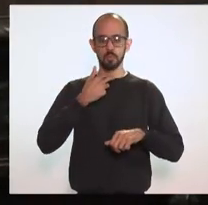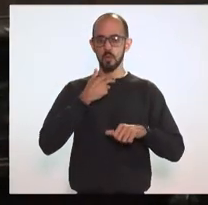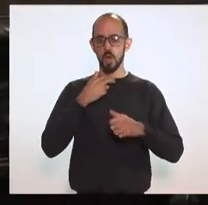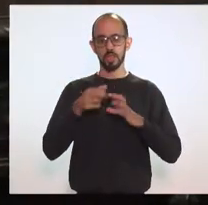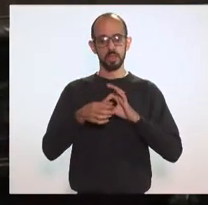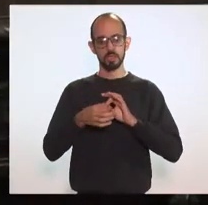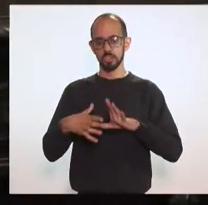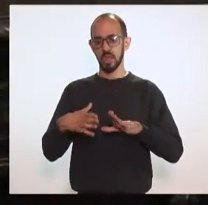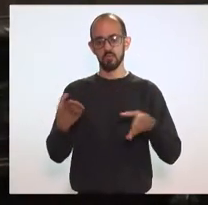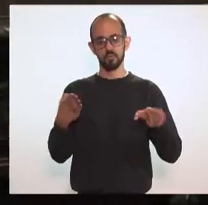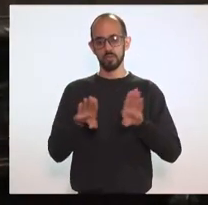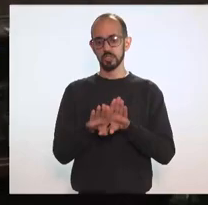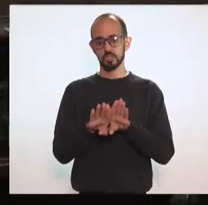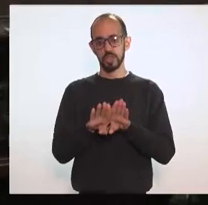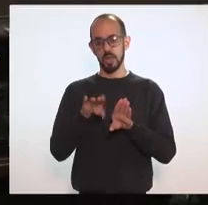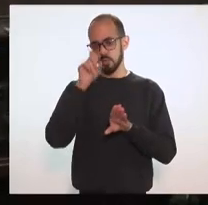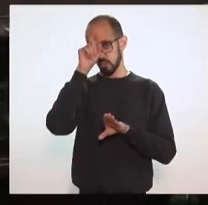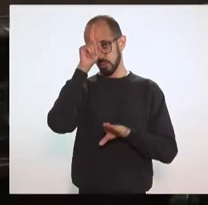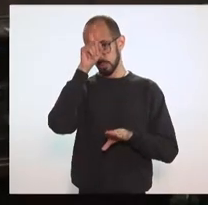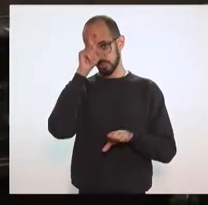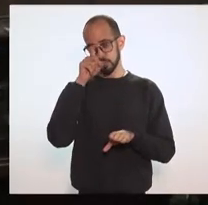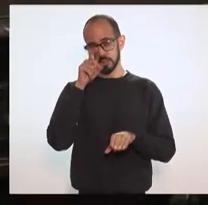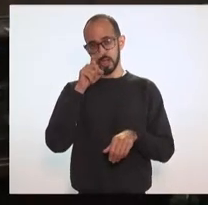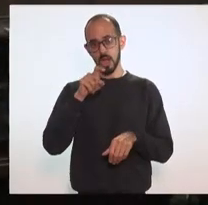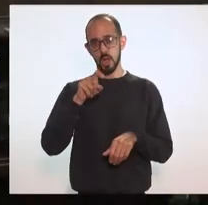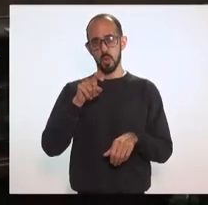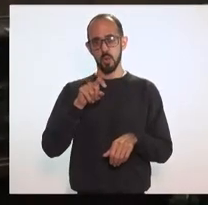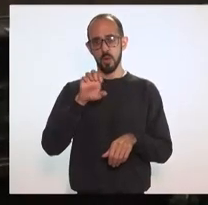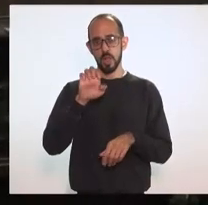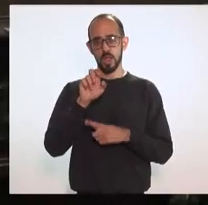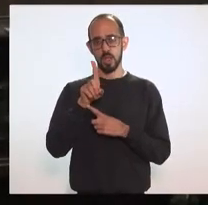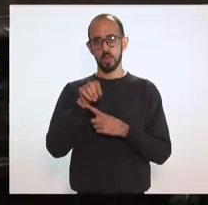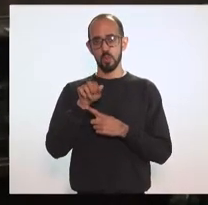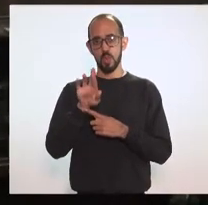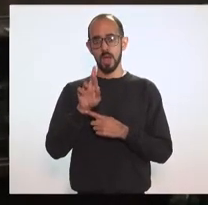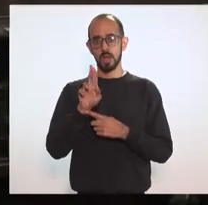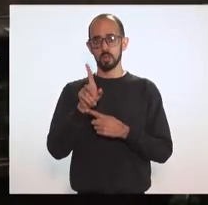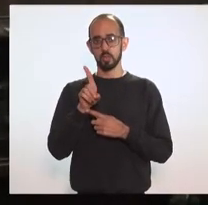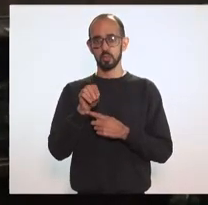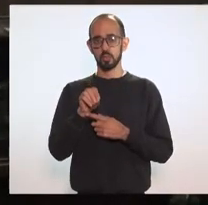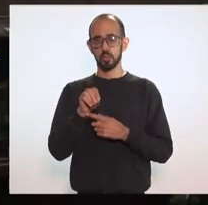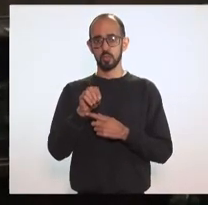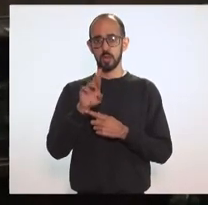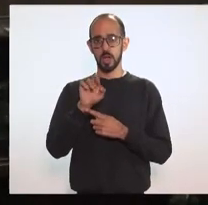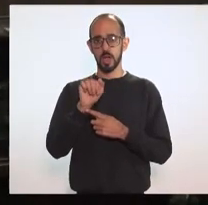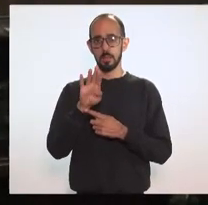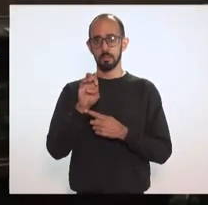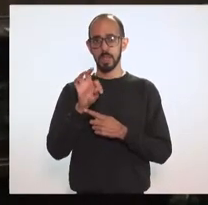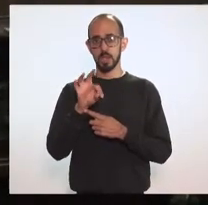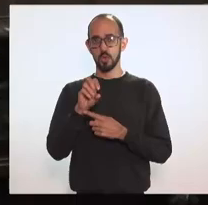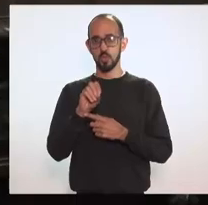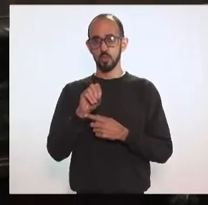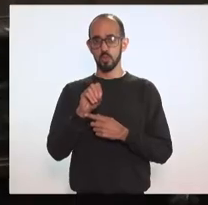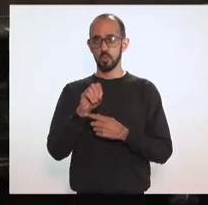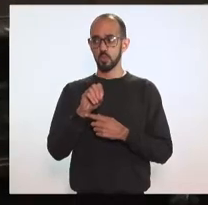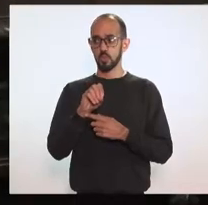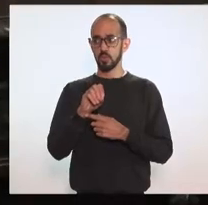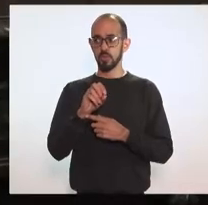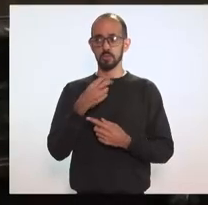Estadual Eduardo Rabello em Campo Grande hospital geriátrico